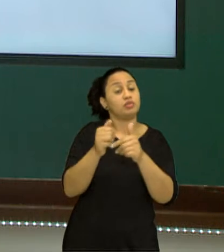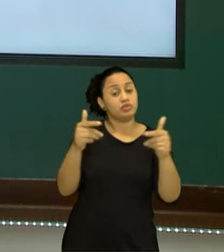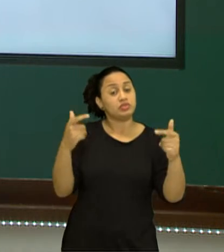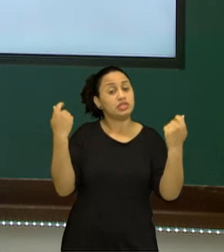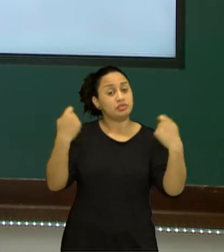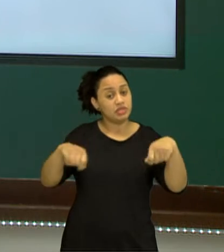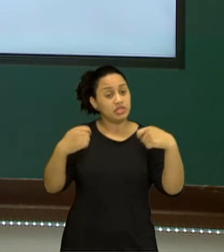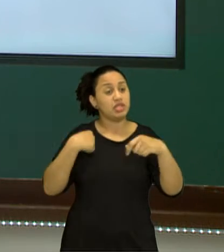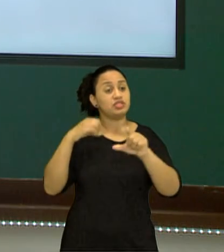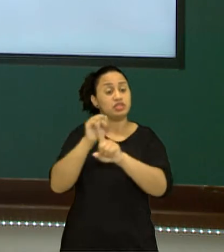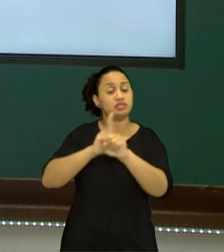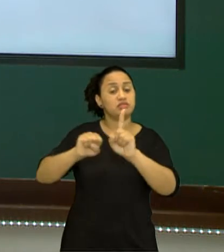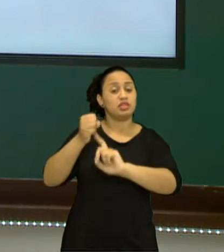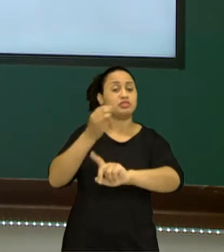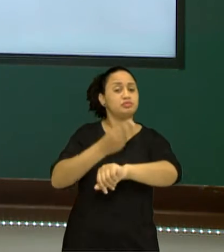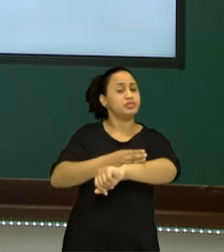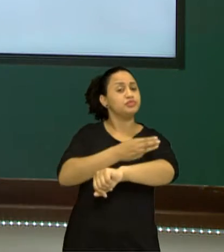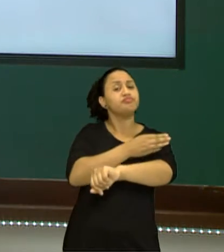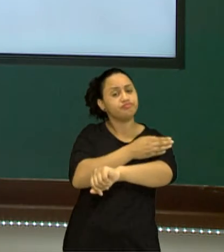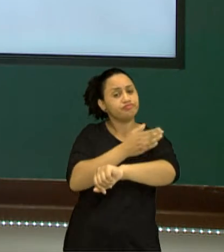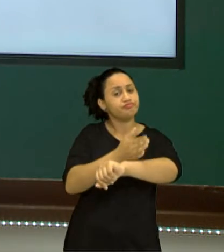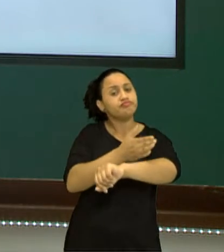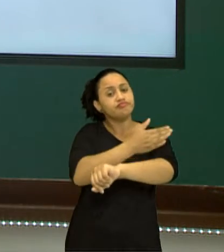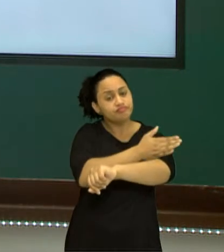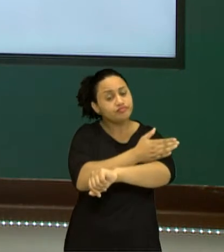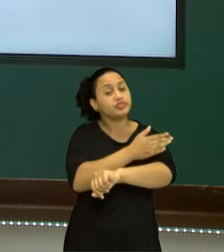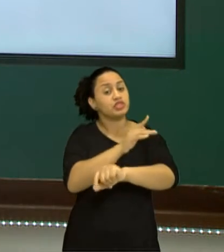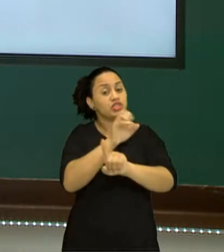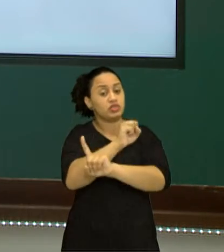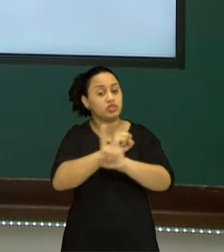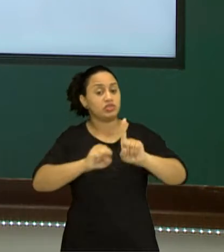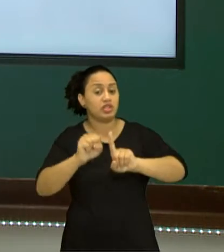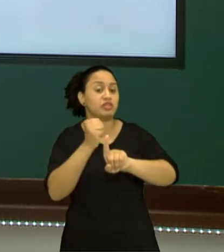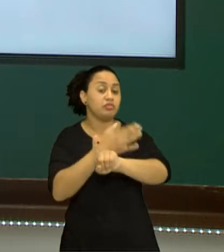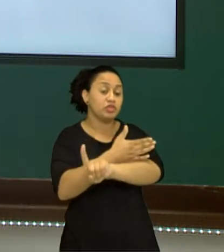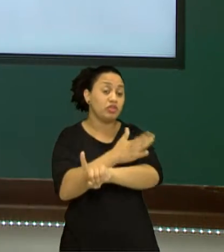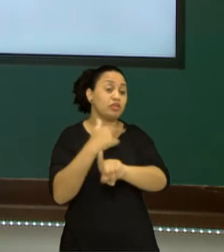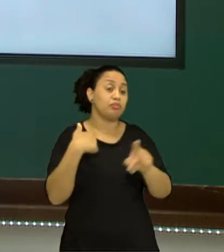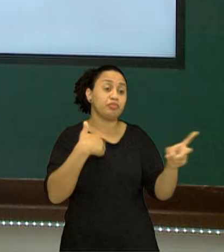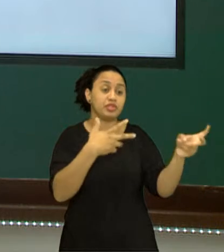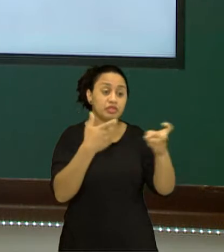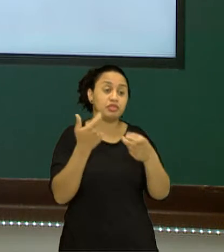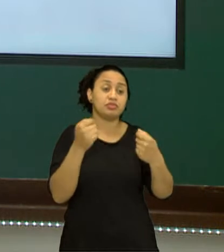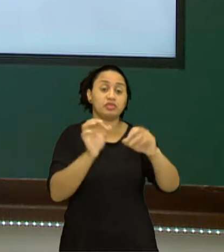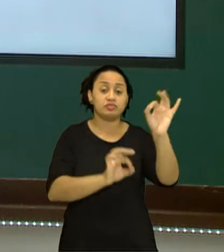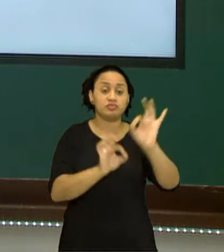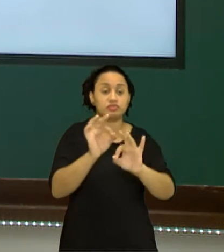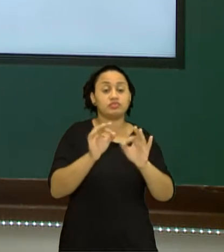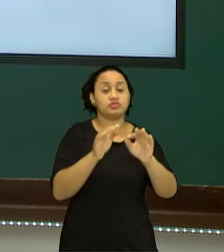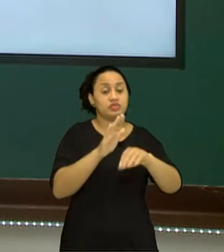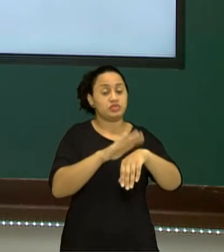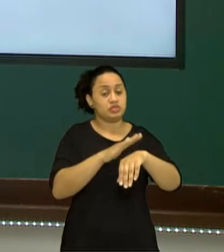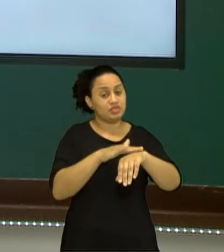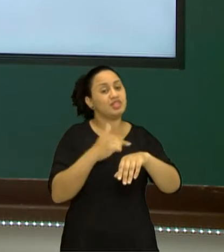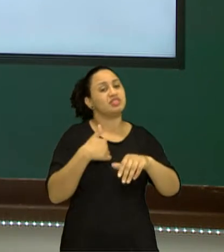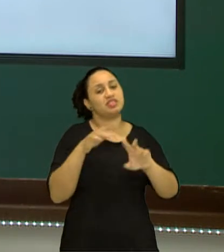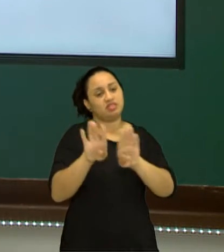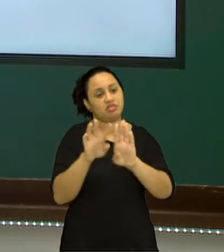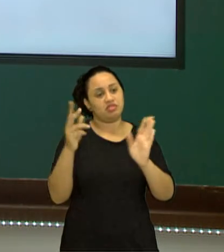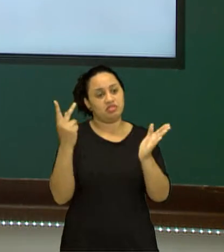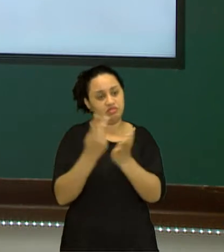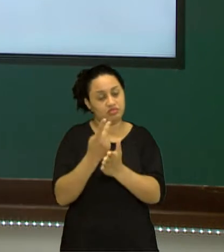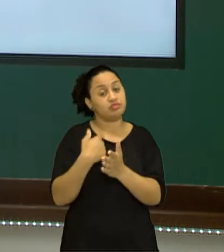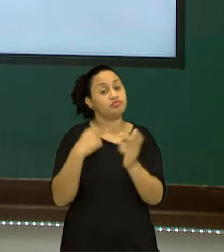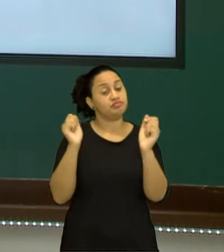da sociedade medieval. Foi uma necessidade da sociedade medieval, também aí um erro nessa frase. Uma possibilidade